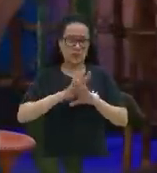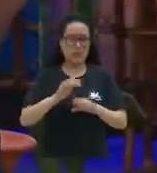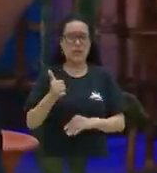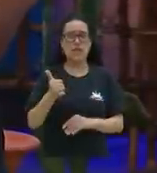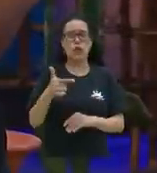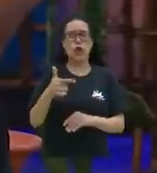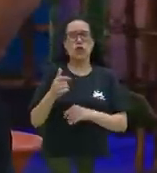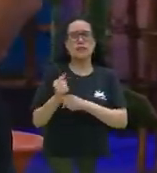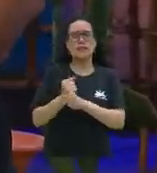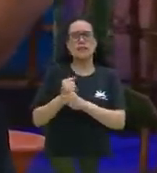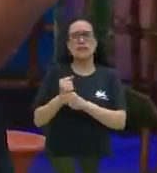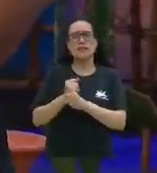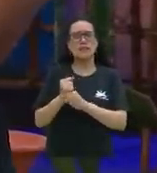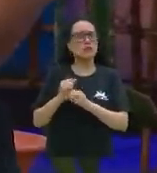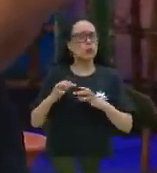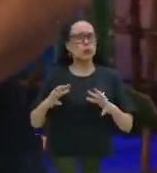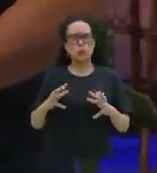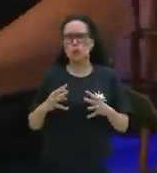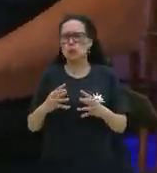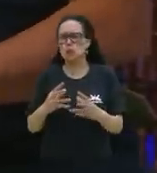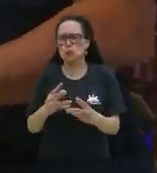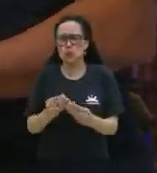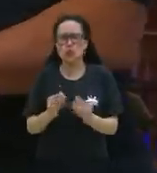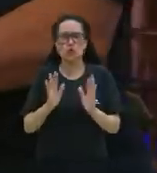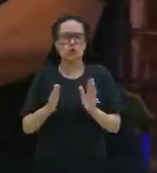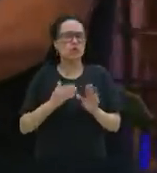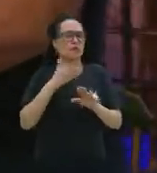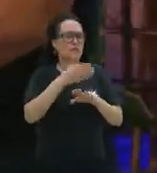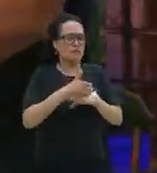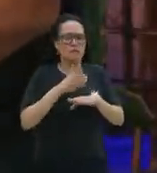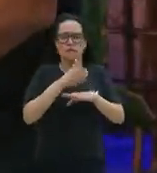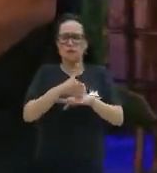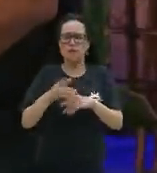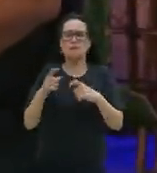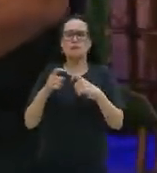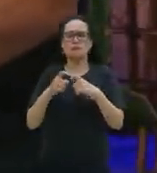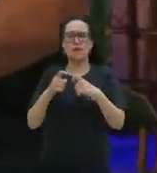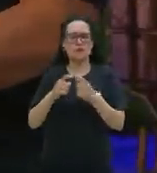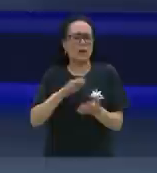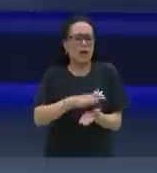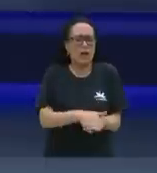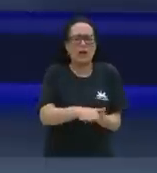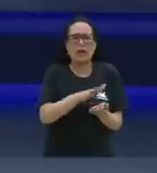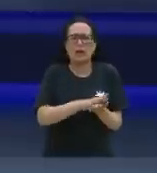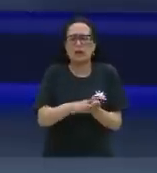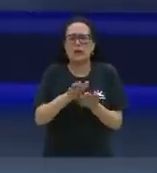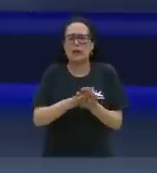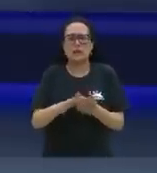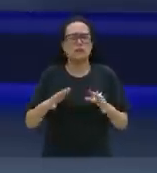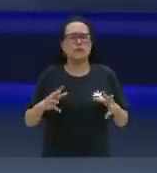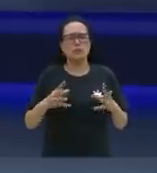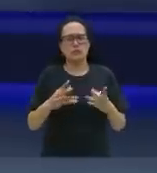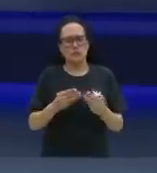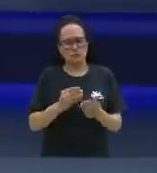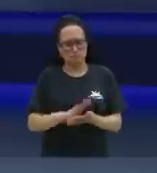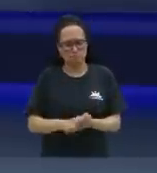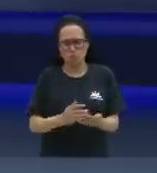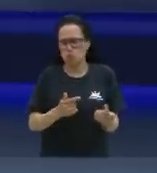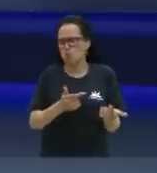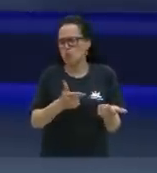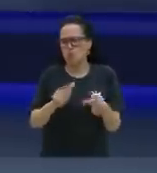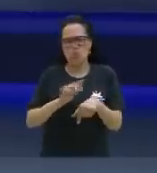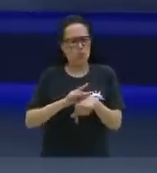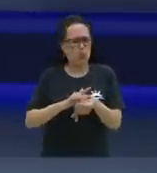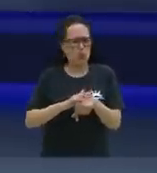anos e havia gastado tudo nas mãos dos médicos, e não aconteceu sua cura, pelo contrário,